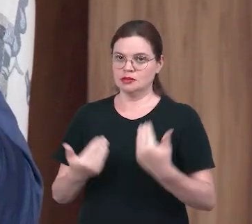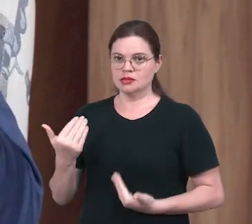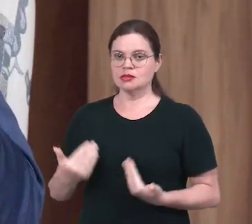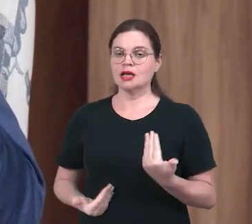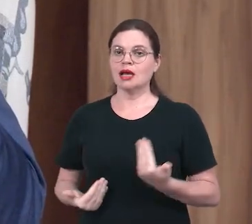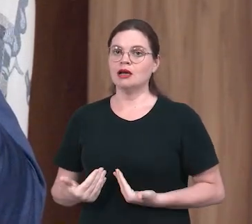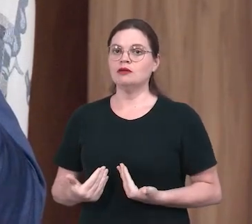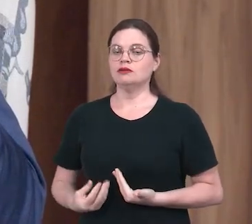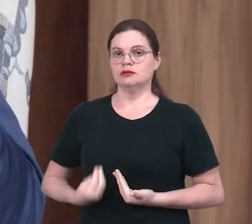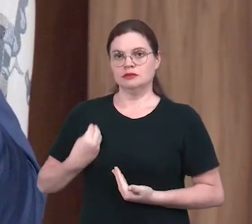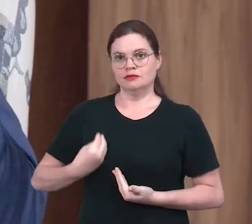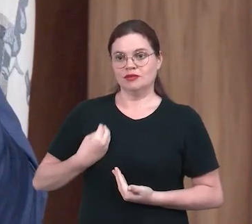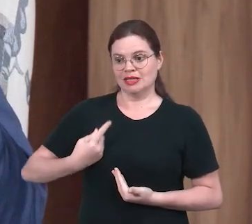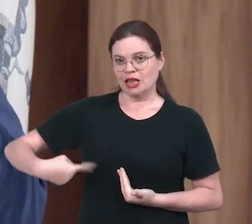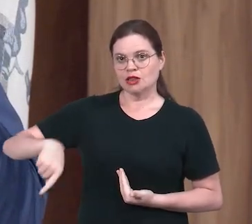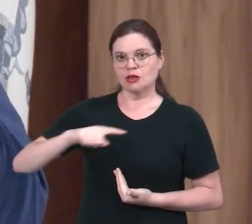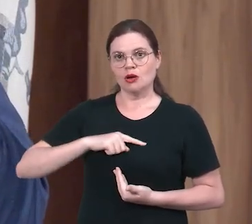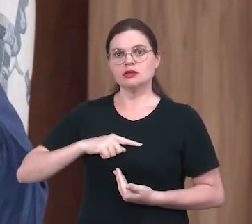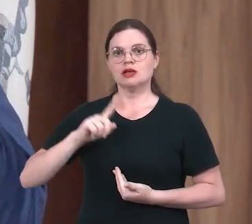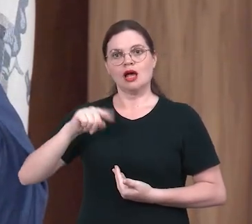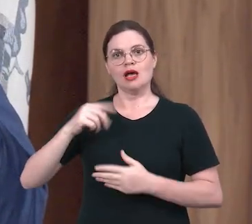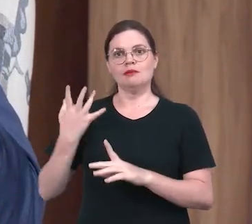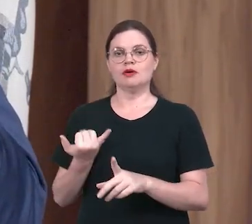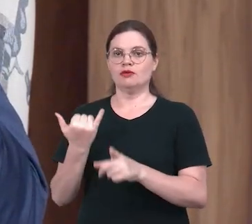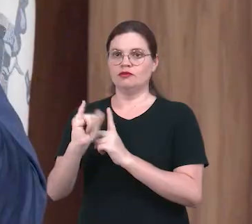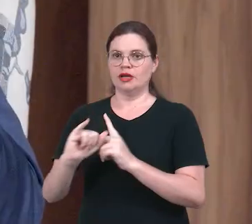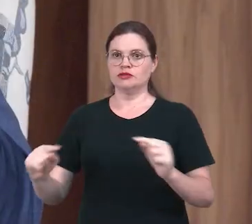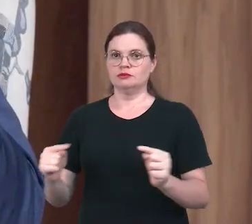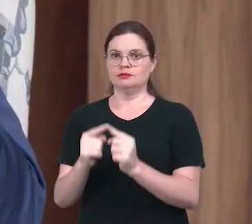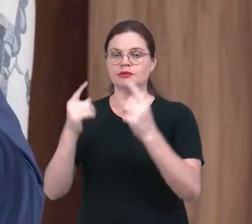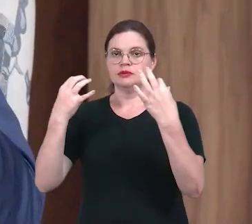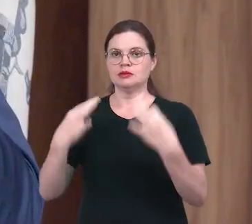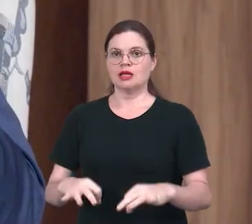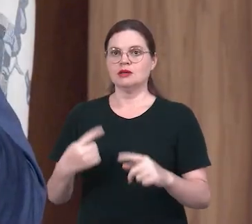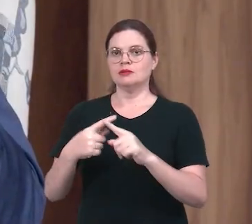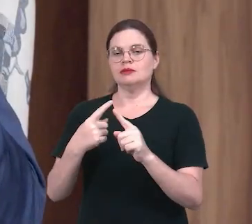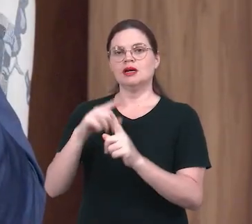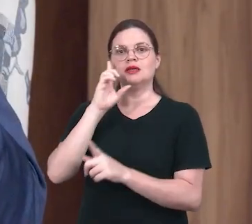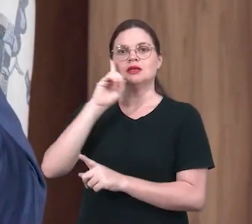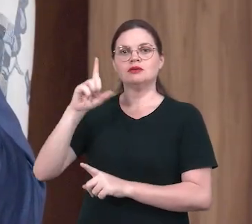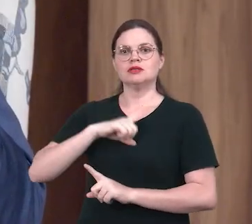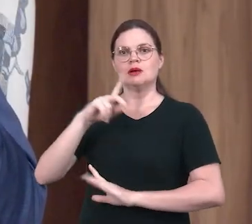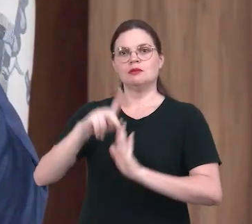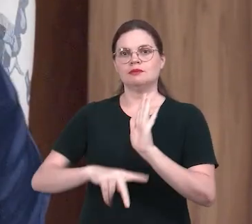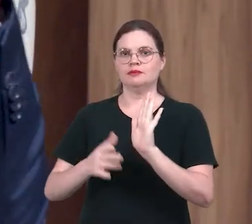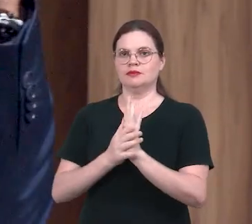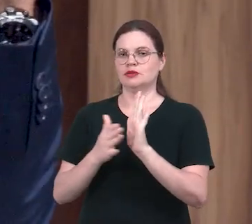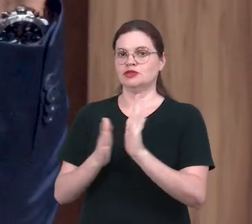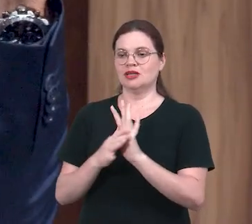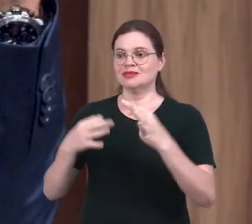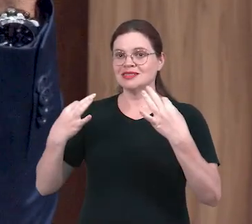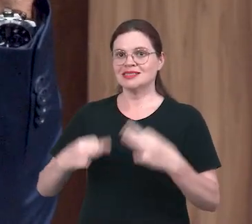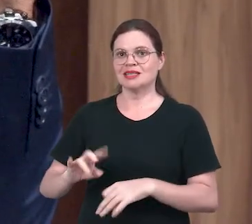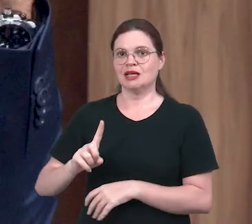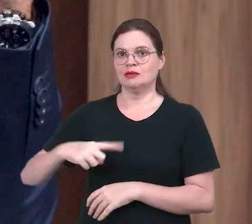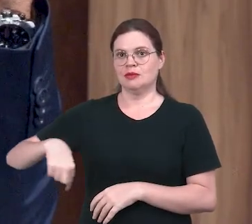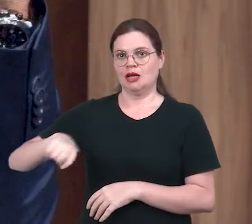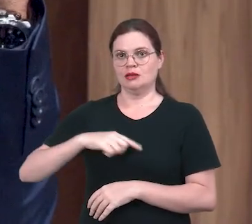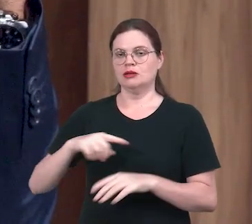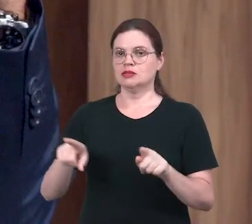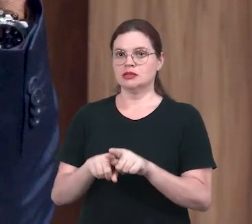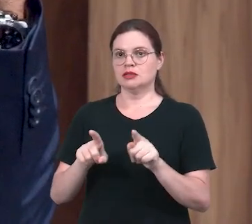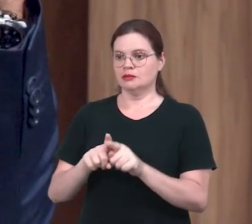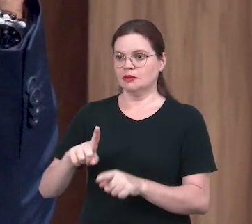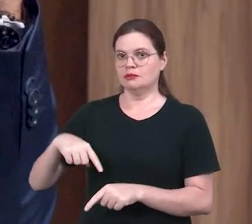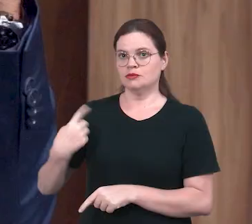de Deus ela é profética. Deus tem um plano para nós. Deus tem um plano para os nossos filhos. Nós podemos rejeitar. Você